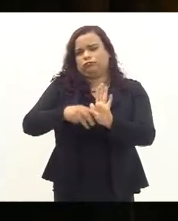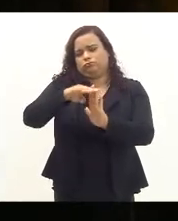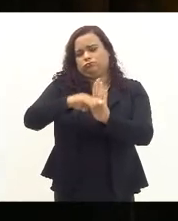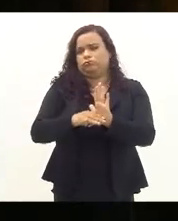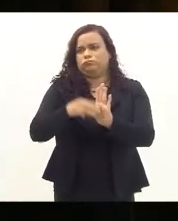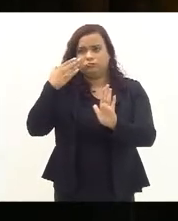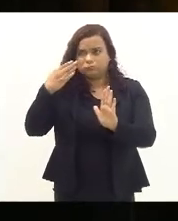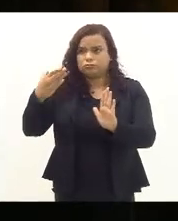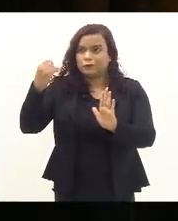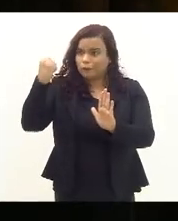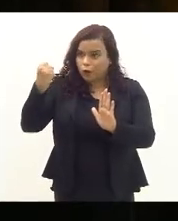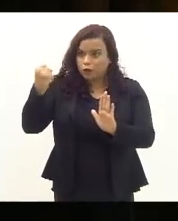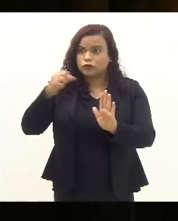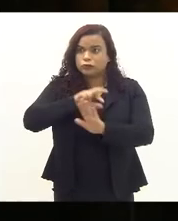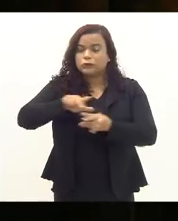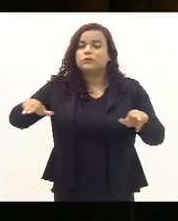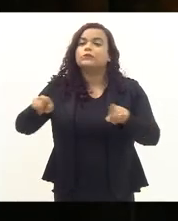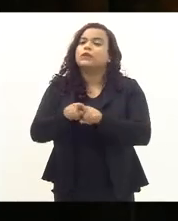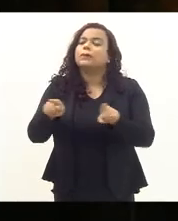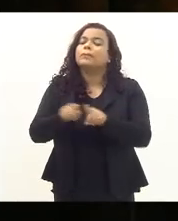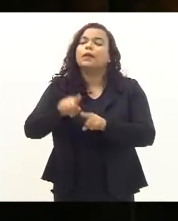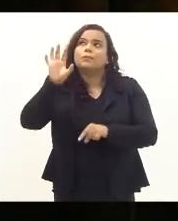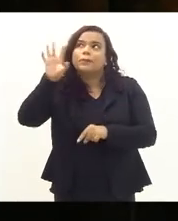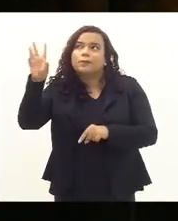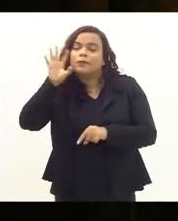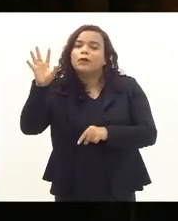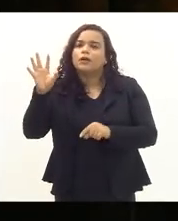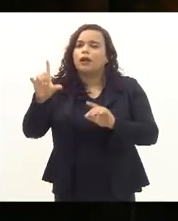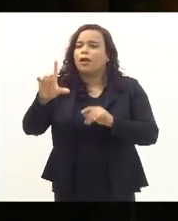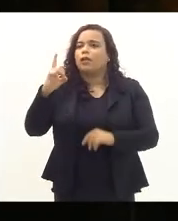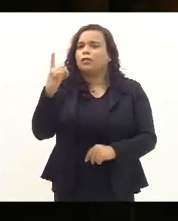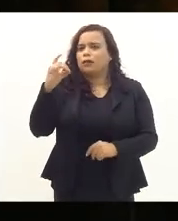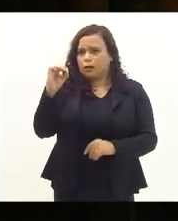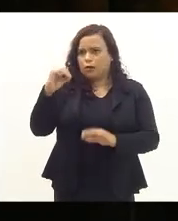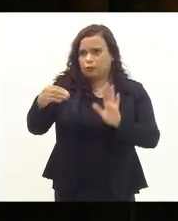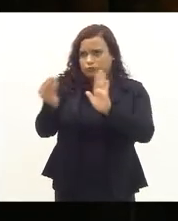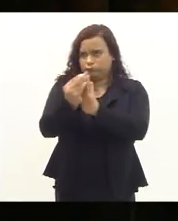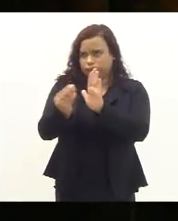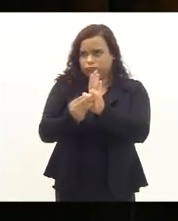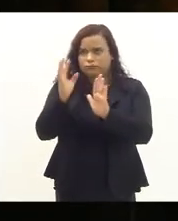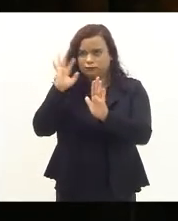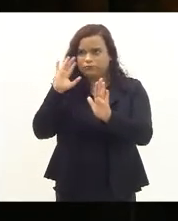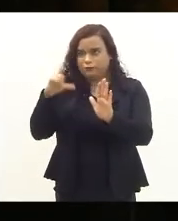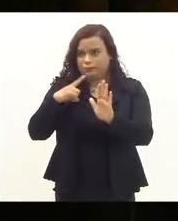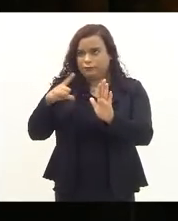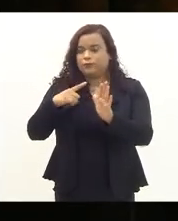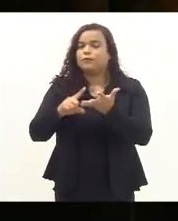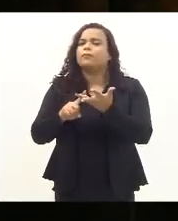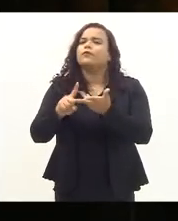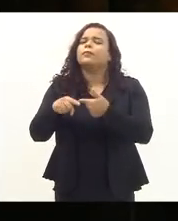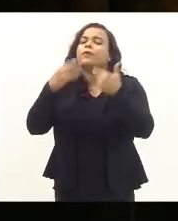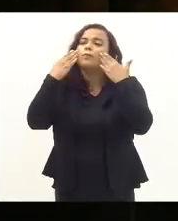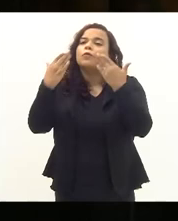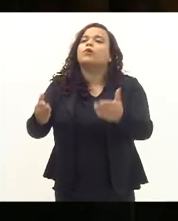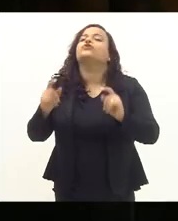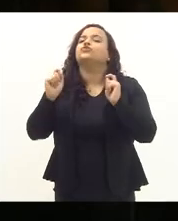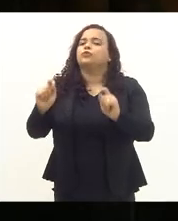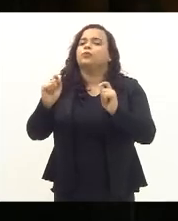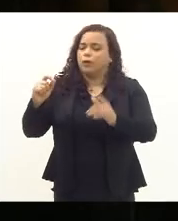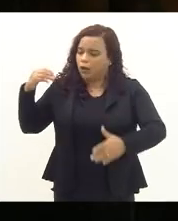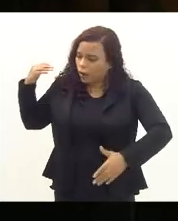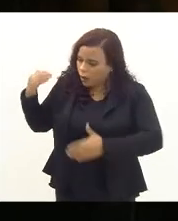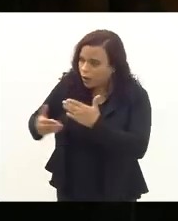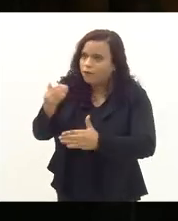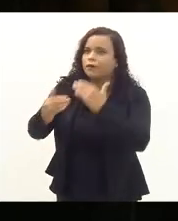e as estimativas previstas na LDB que apontam inclusive É para um